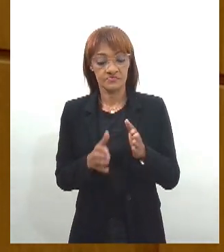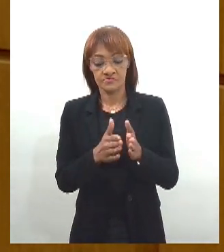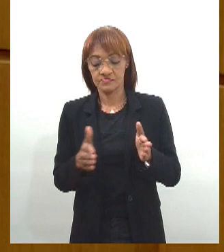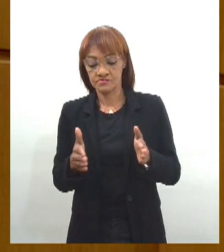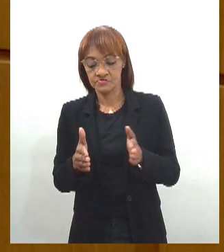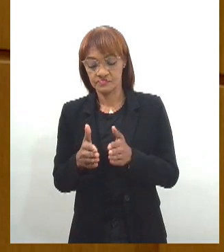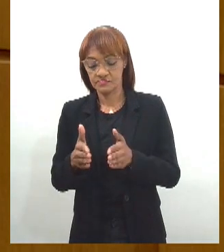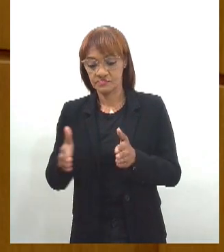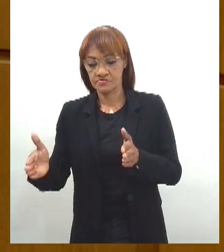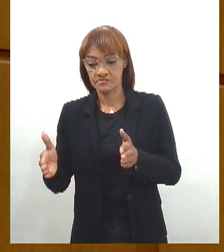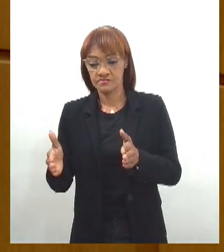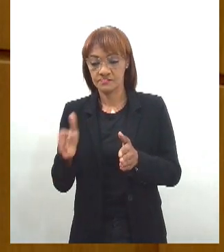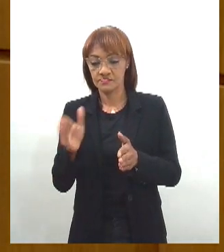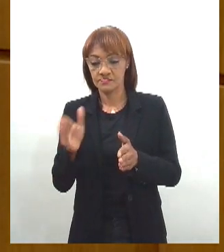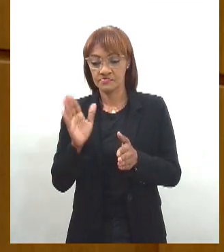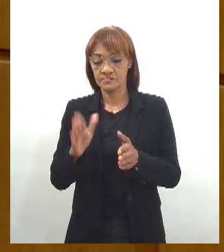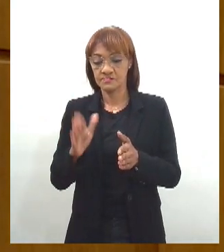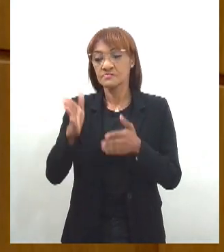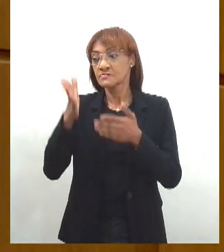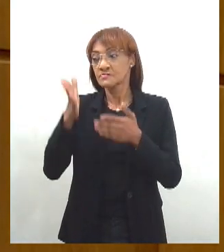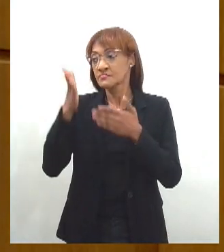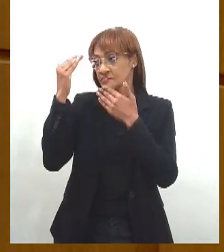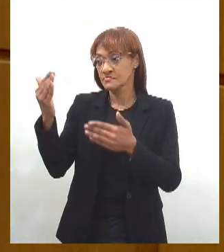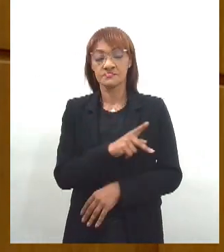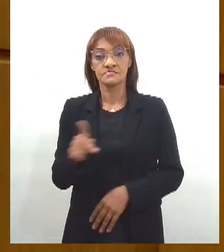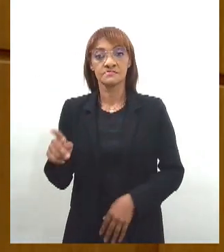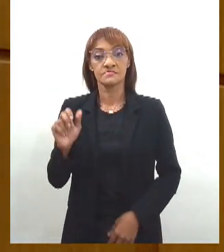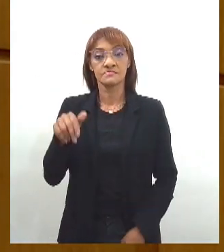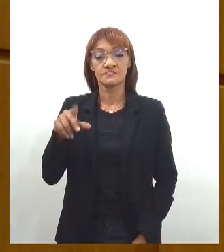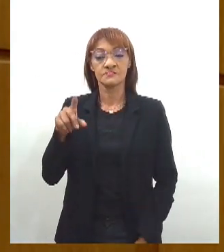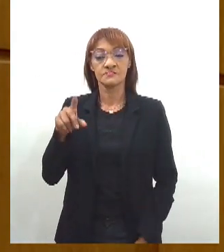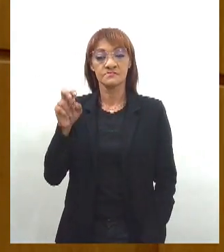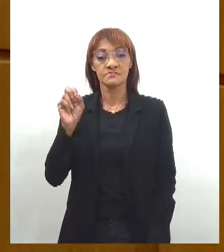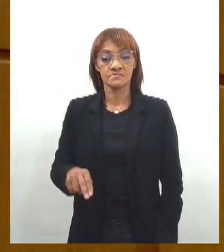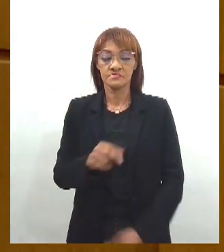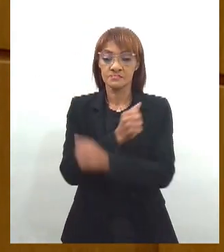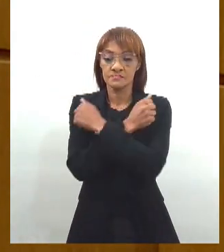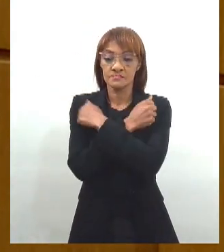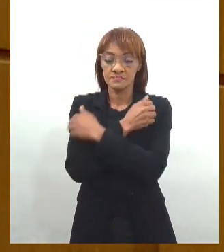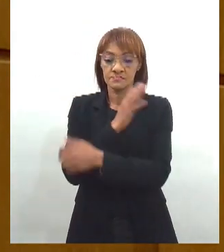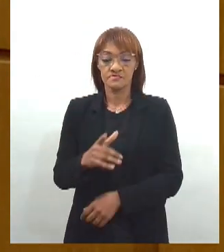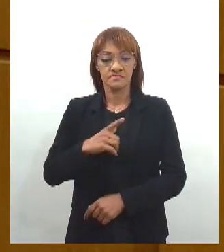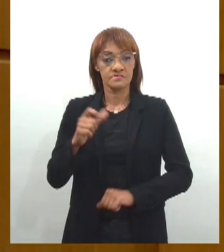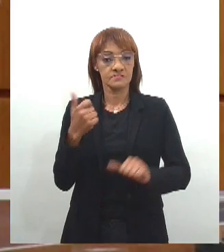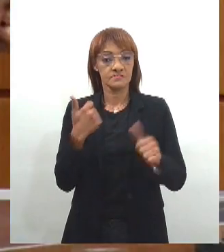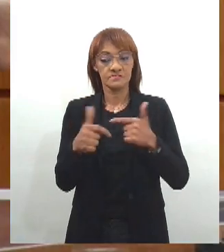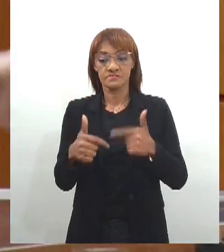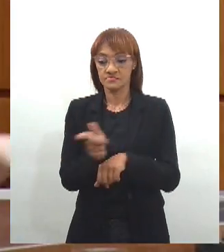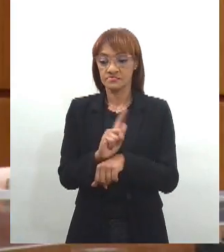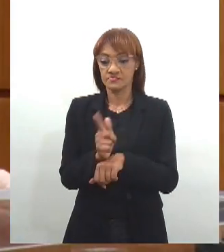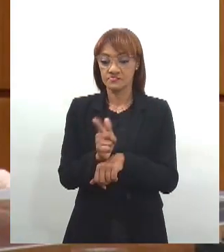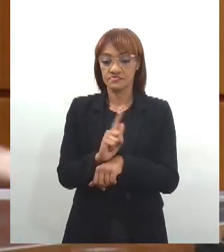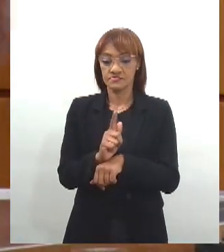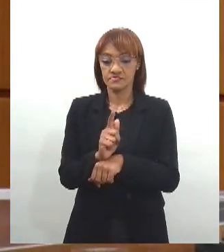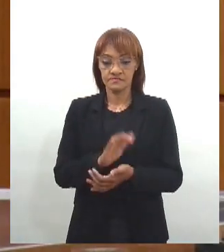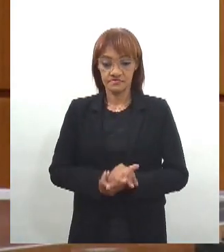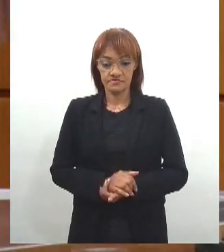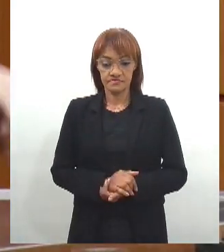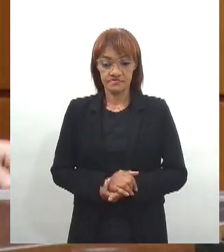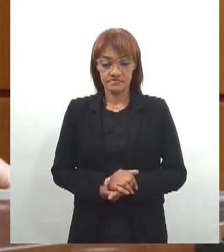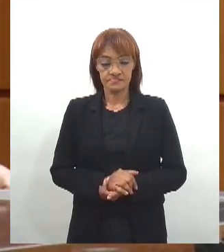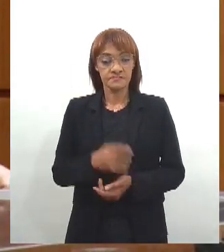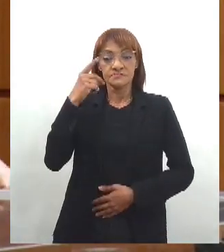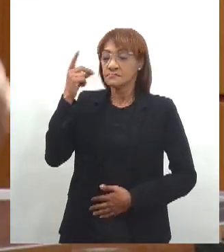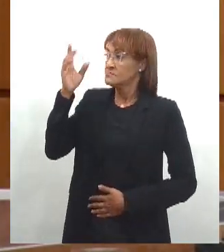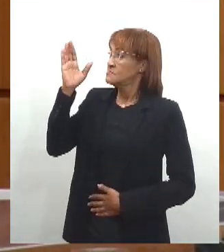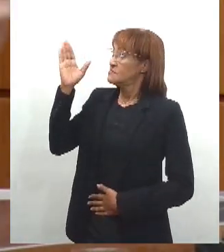abraço ao presidente Anderson pelo excelente trabalho que vem prestando à frente deste departamento. O deputado Marcos